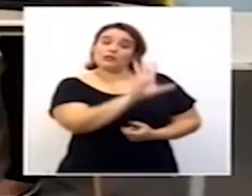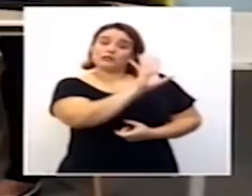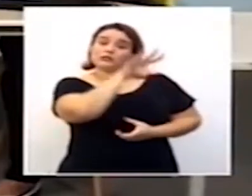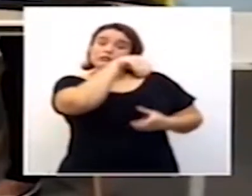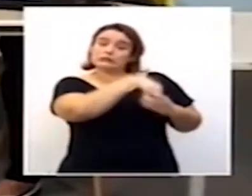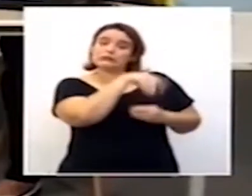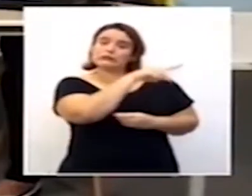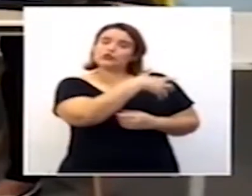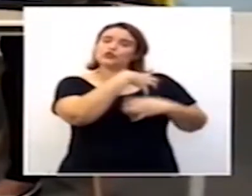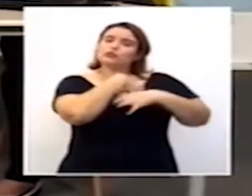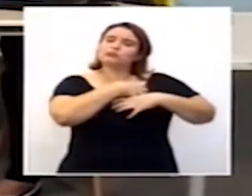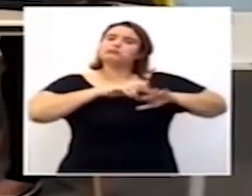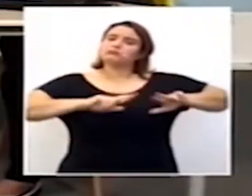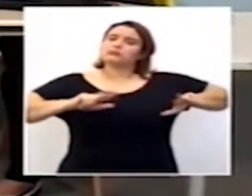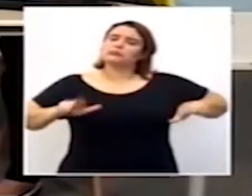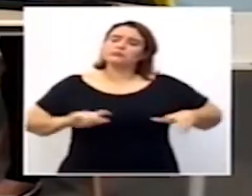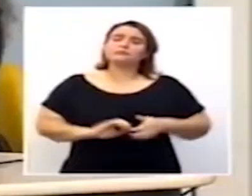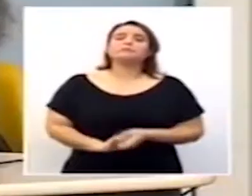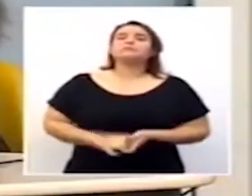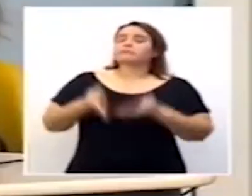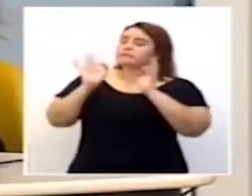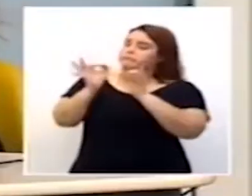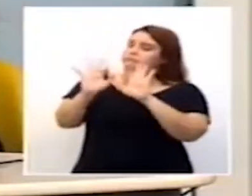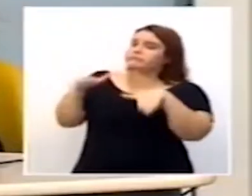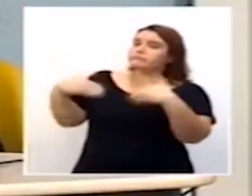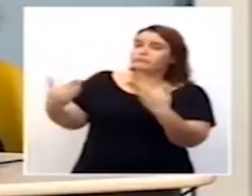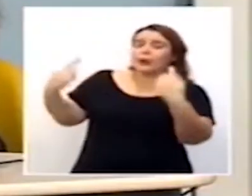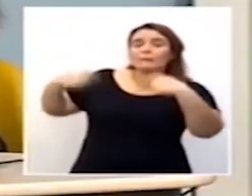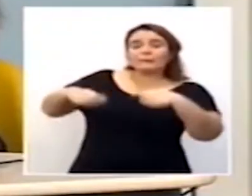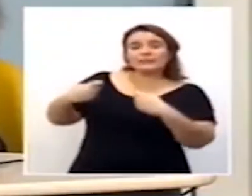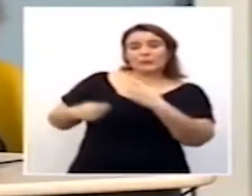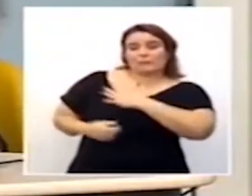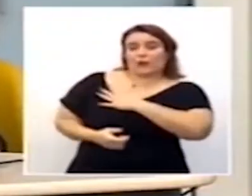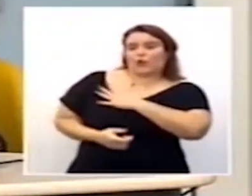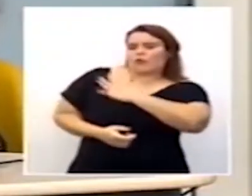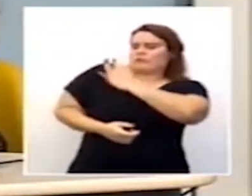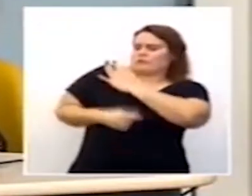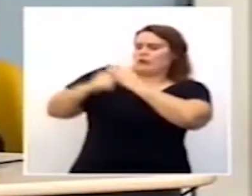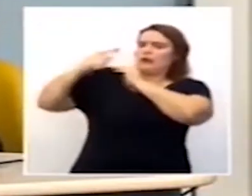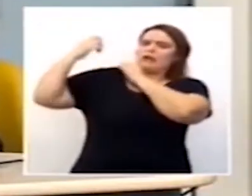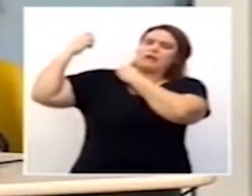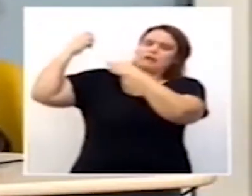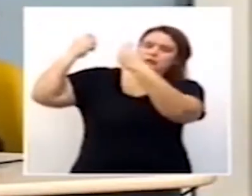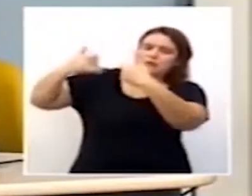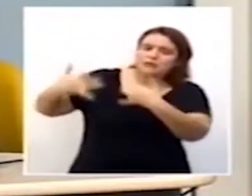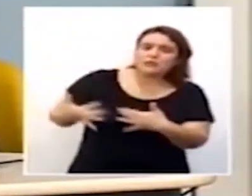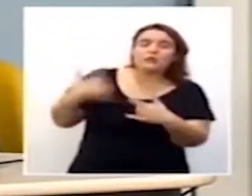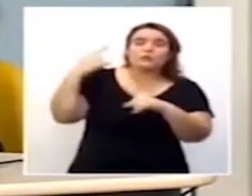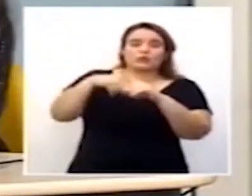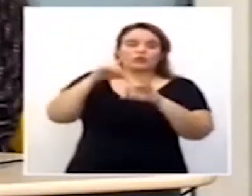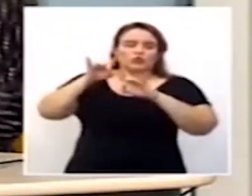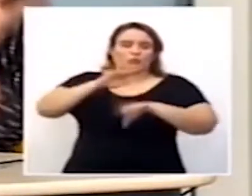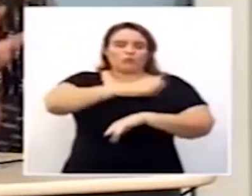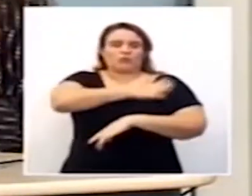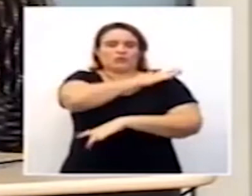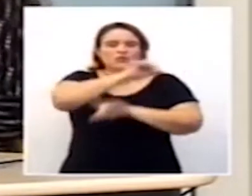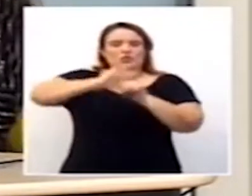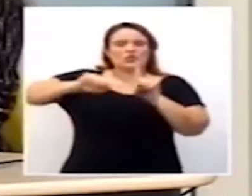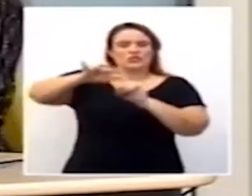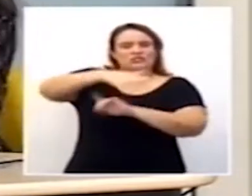nós temos que desmistificar este preconceito linguístico certo porque também preconceito não é só preconceito social